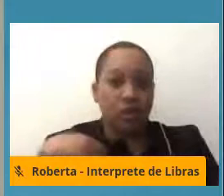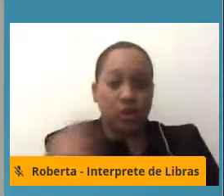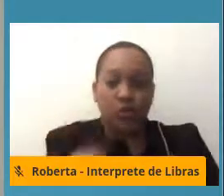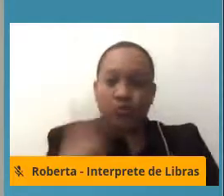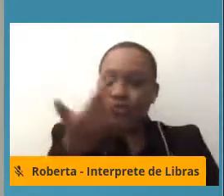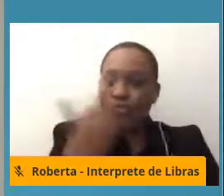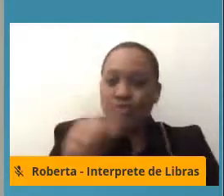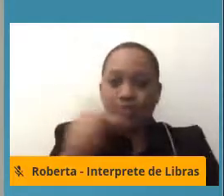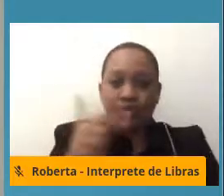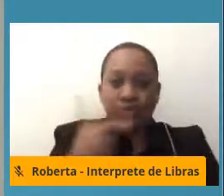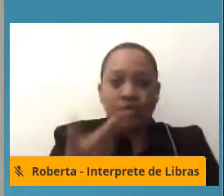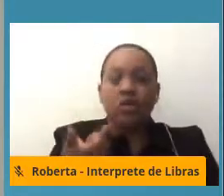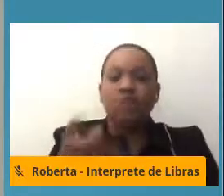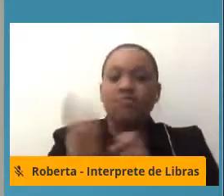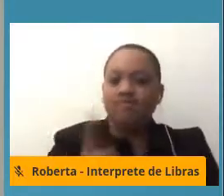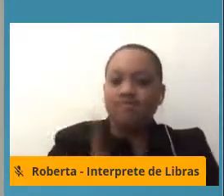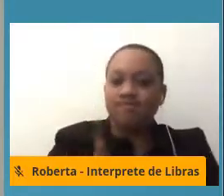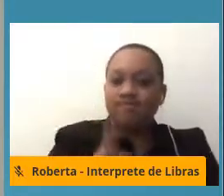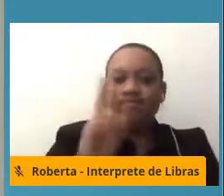para resolver qualquer problema.